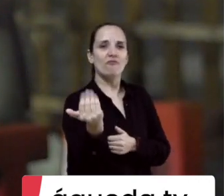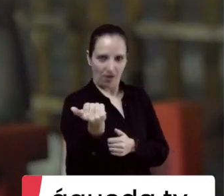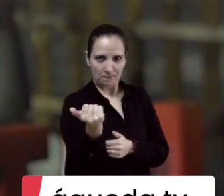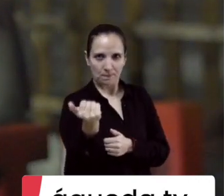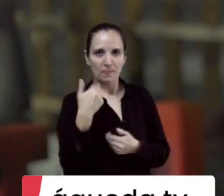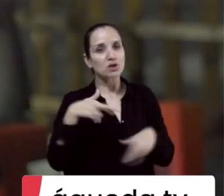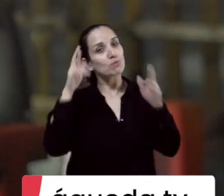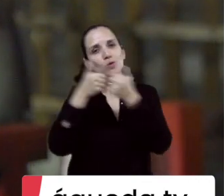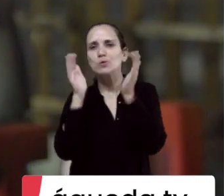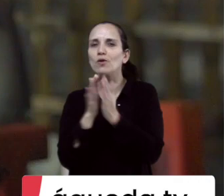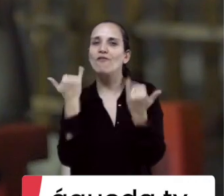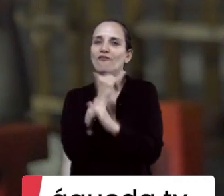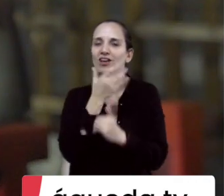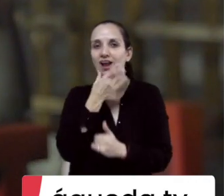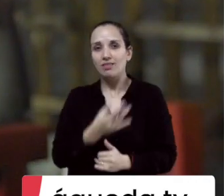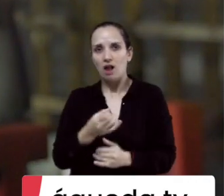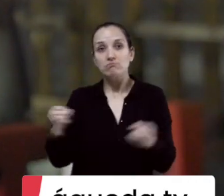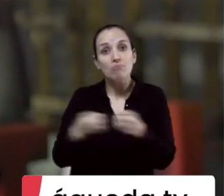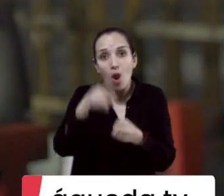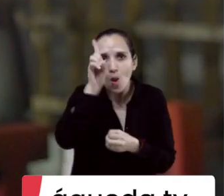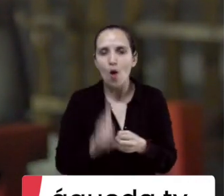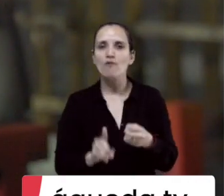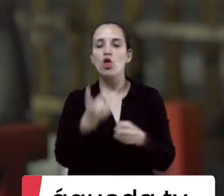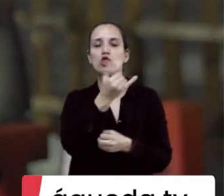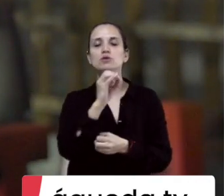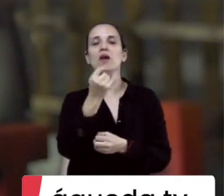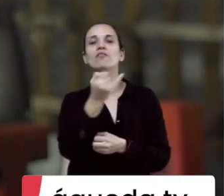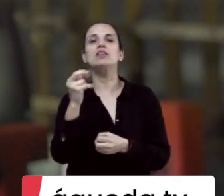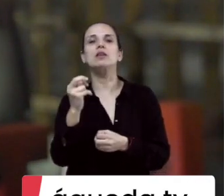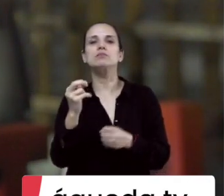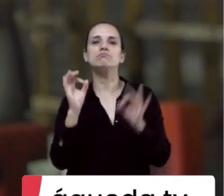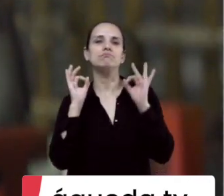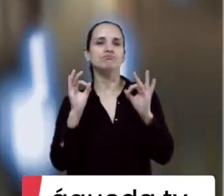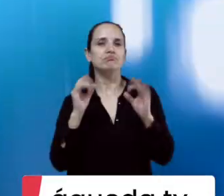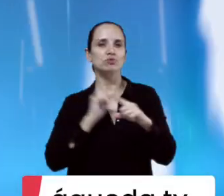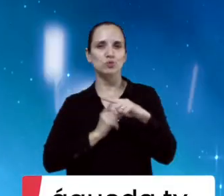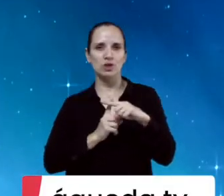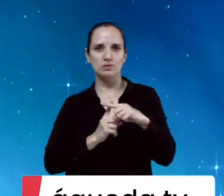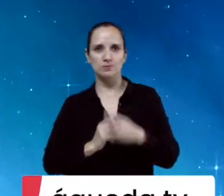desejo a todos um Feliz Natal e um ano novo de 2023 muito próspero.